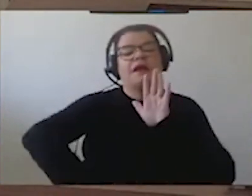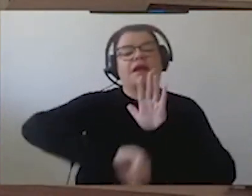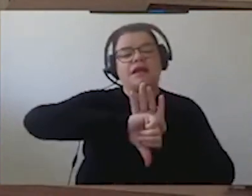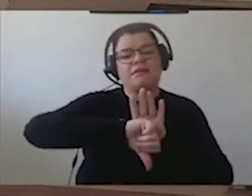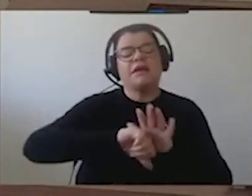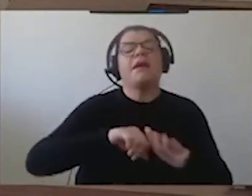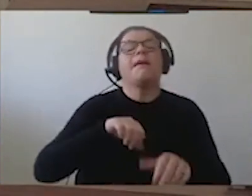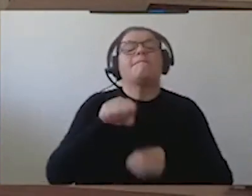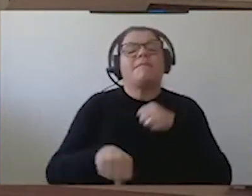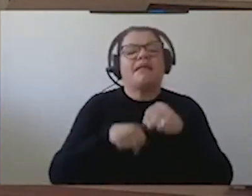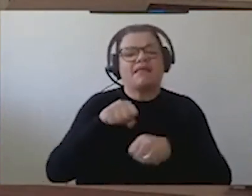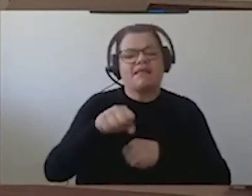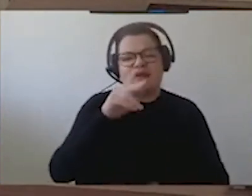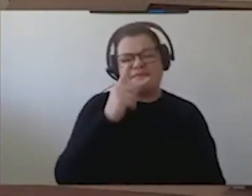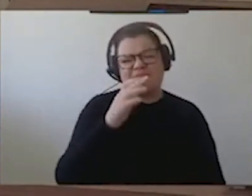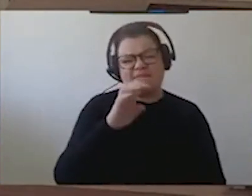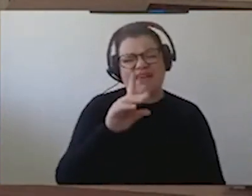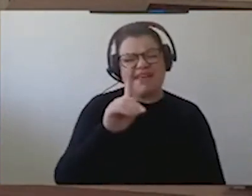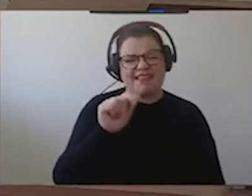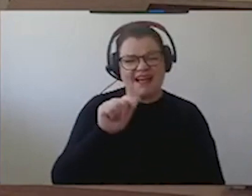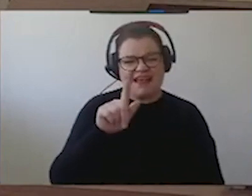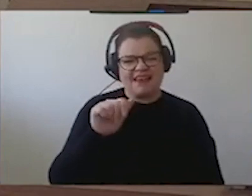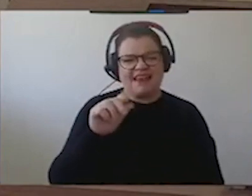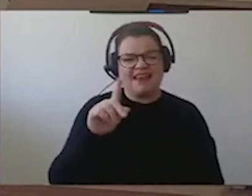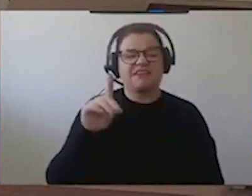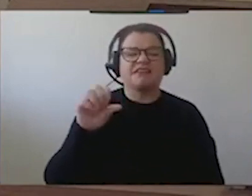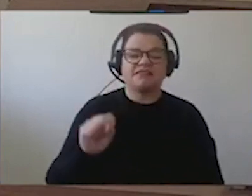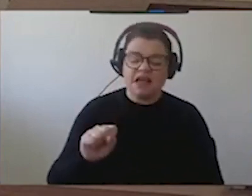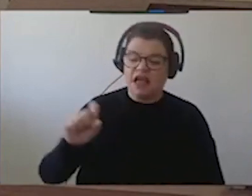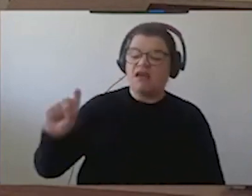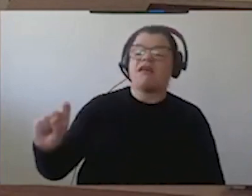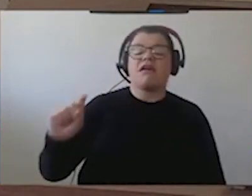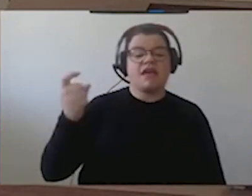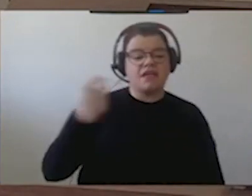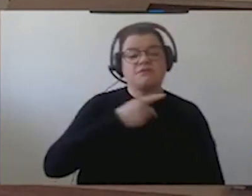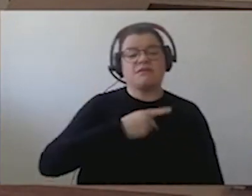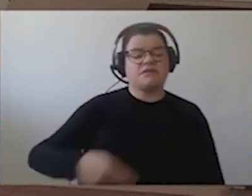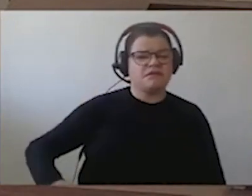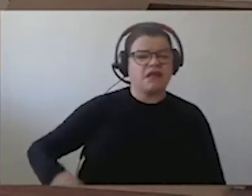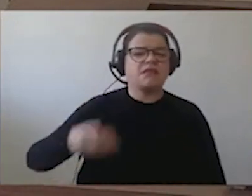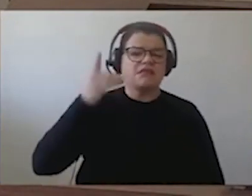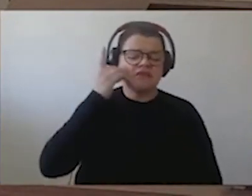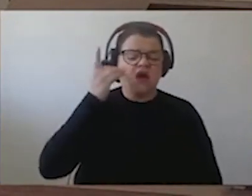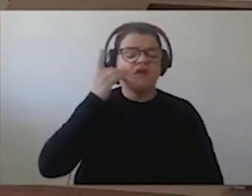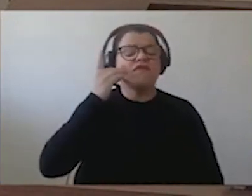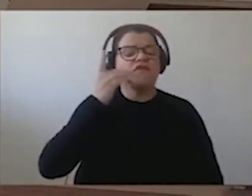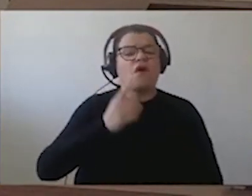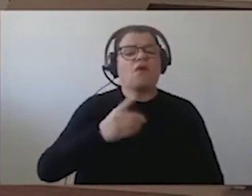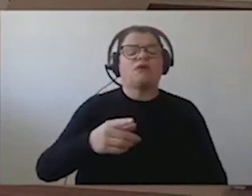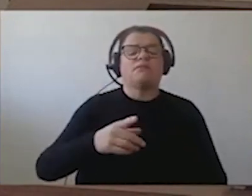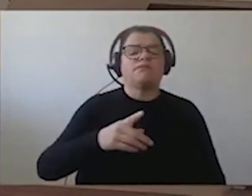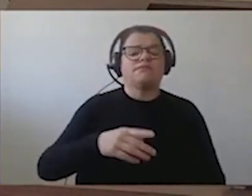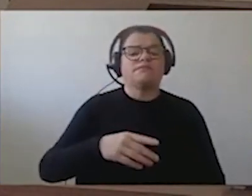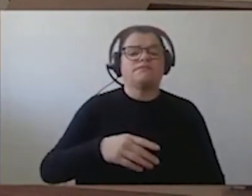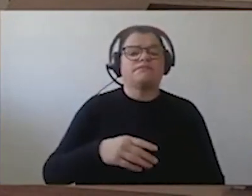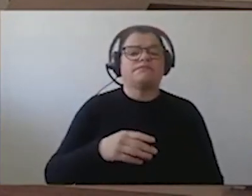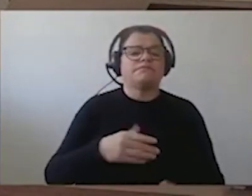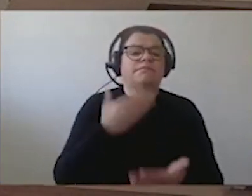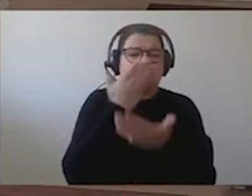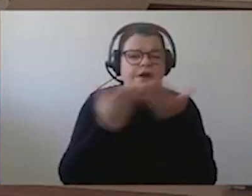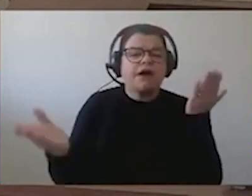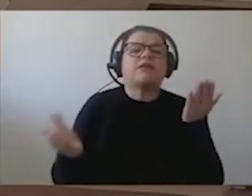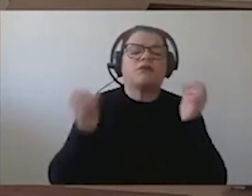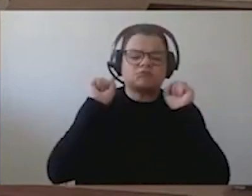né? Que a ex-presidente foi condenada, sim, pelo crime de responsabilidade fiscal, que foi uma decisão, é